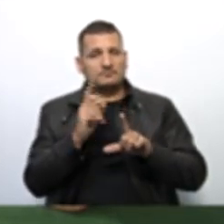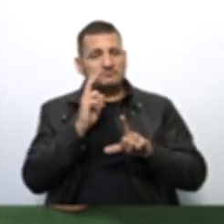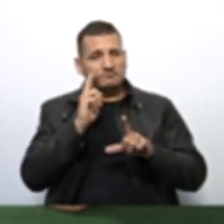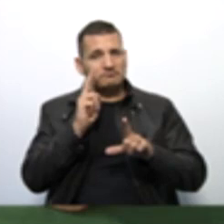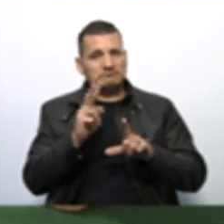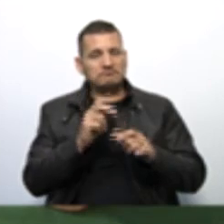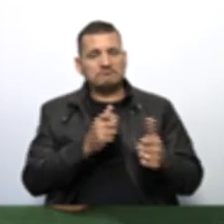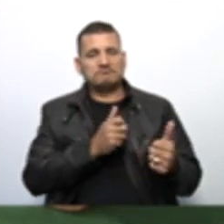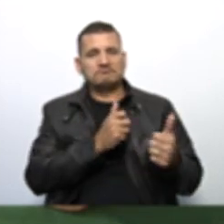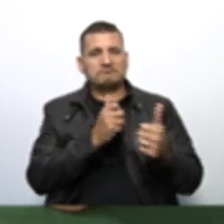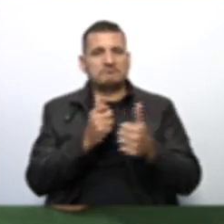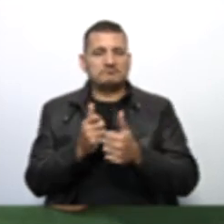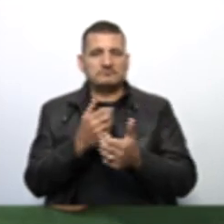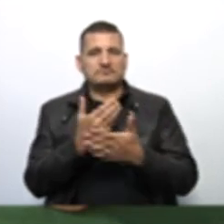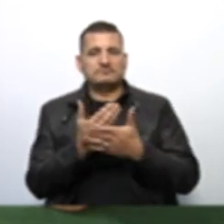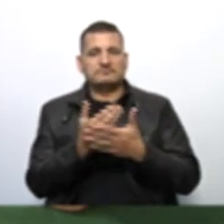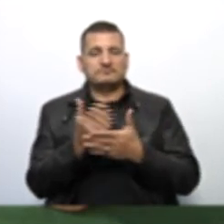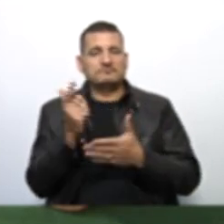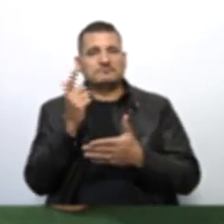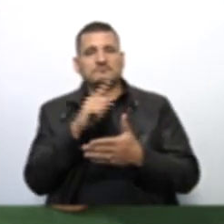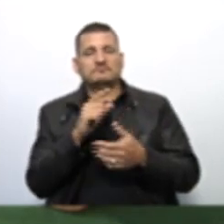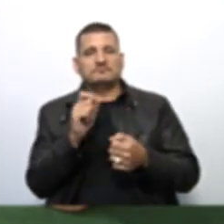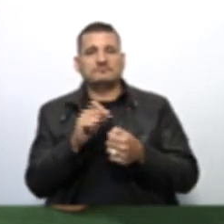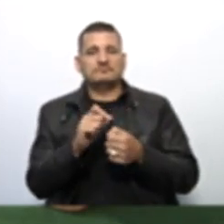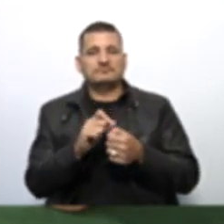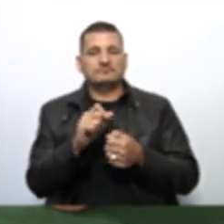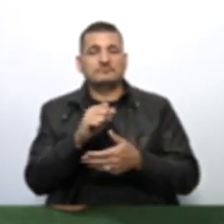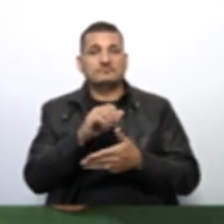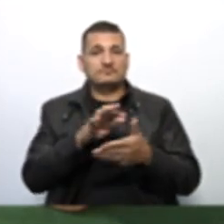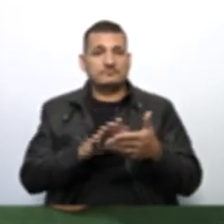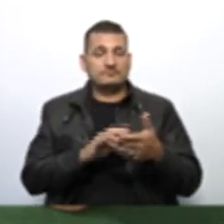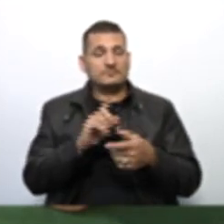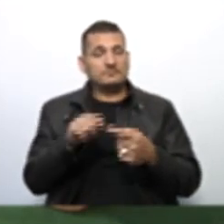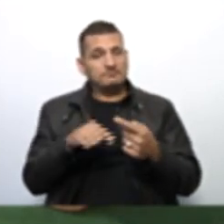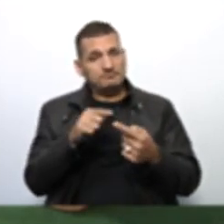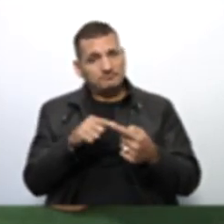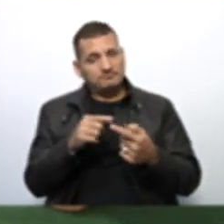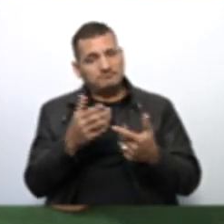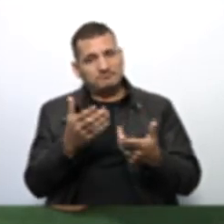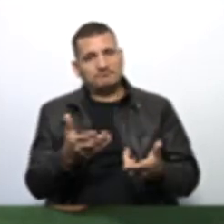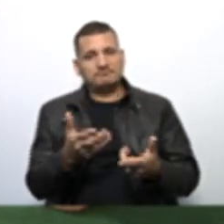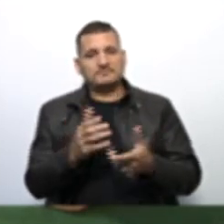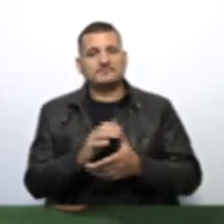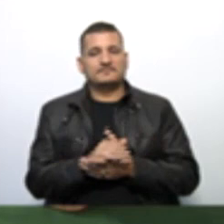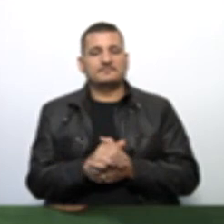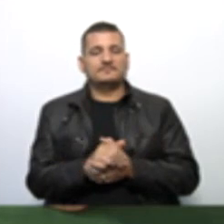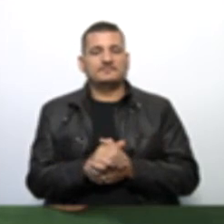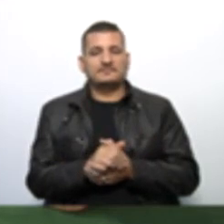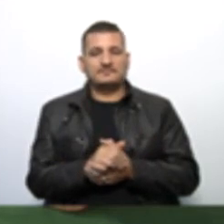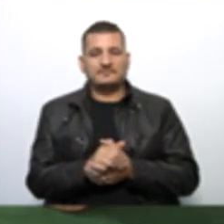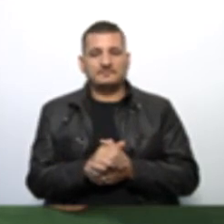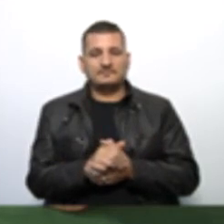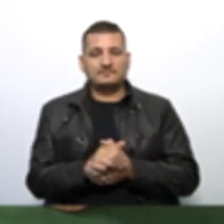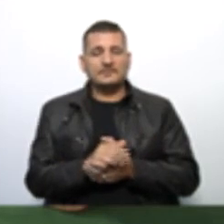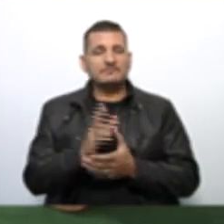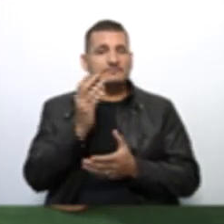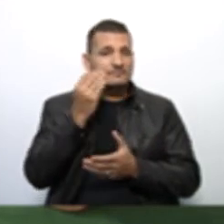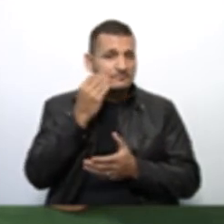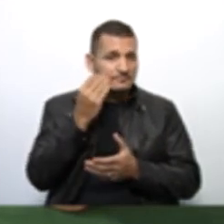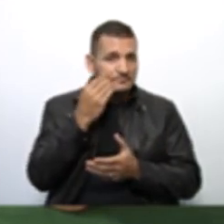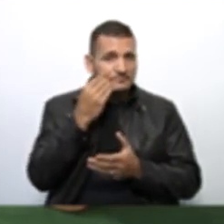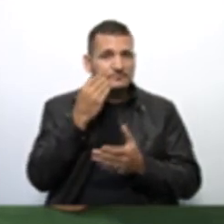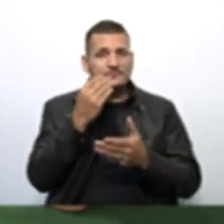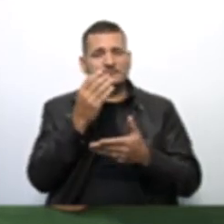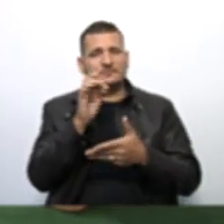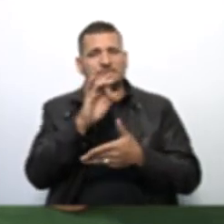nossa aula, conseguiu executar aí a atividade. E o objetivo é esse, tá, gente? Então a gente vai verificar, analisar